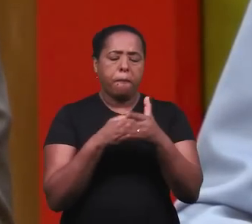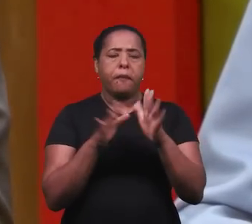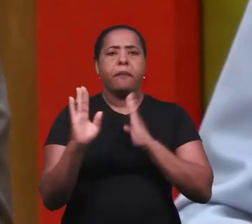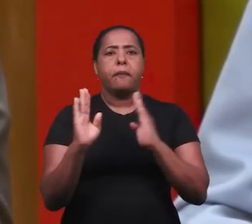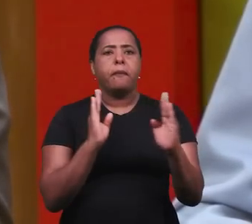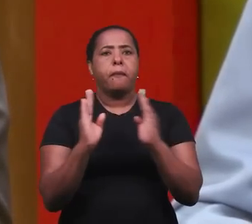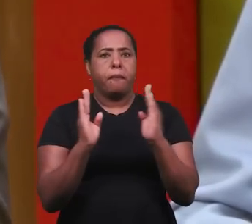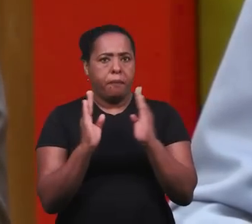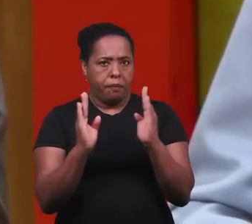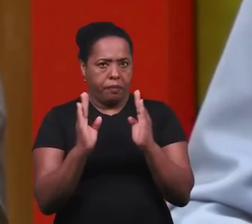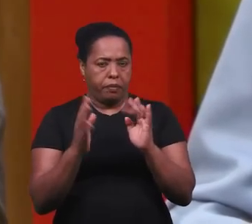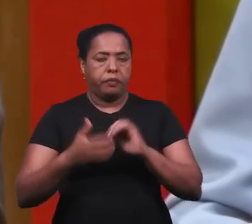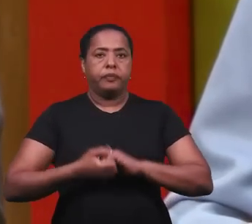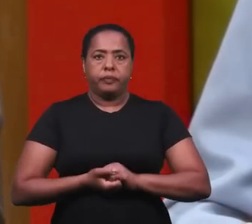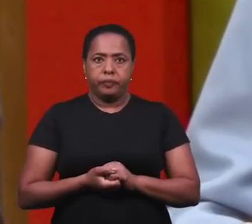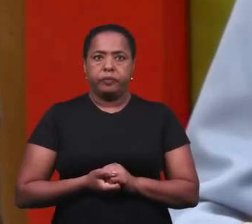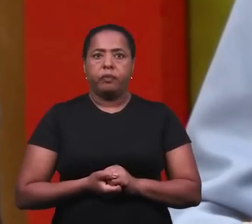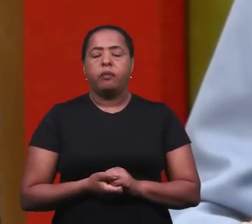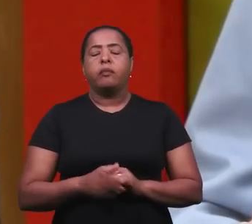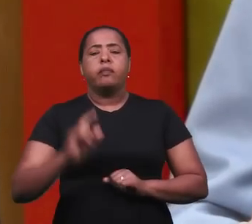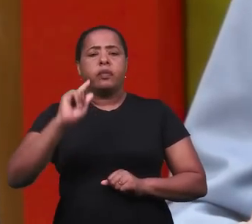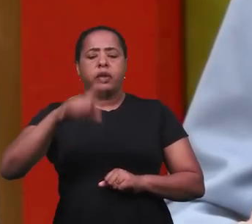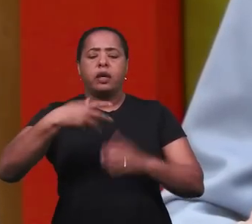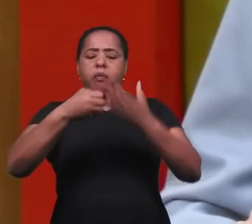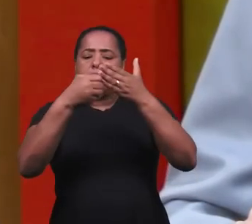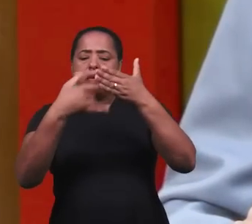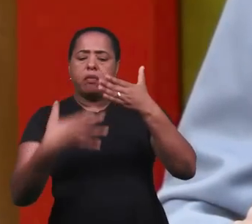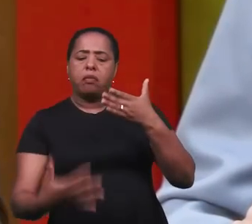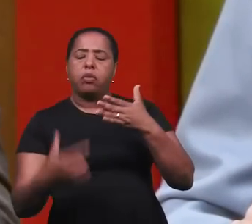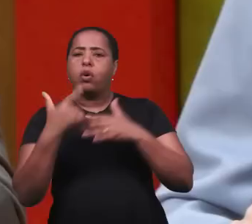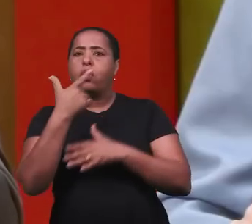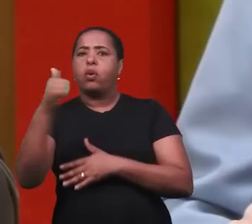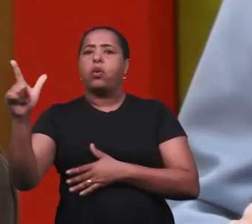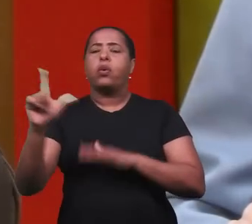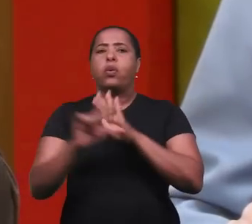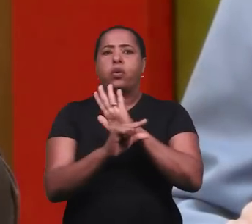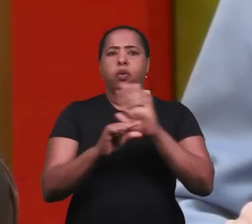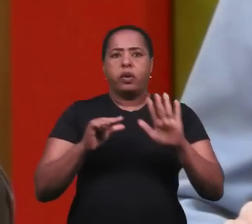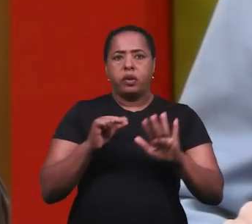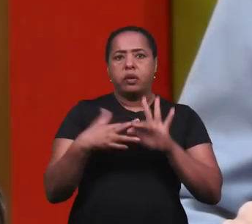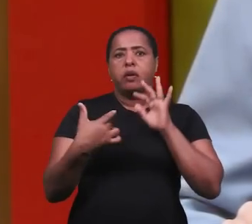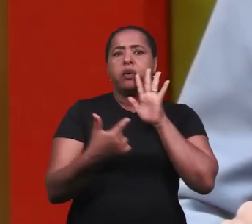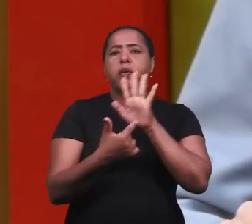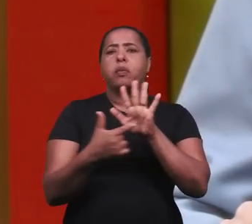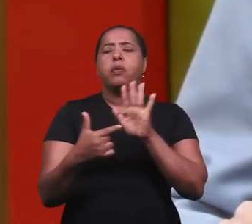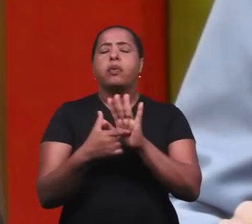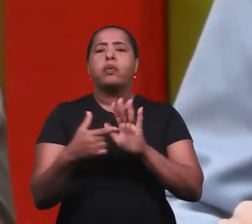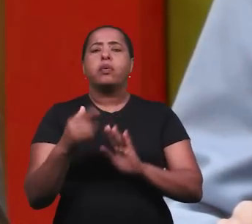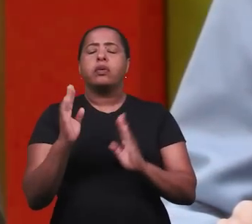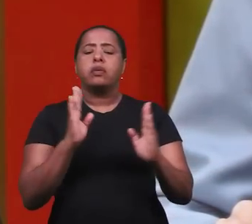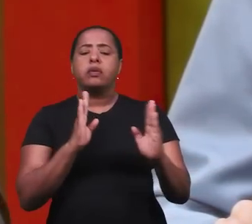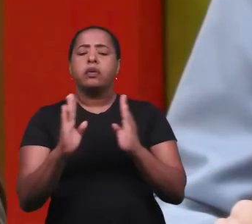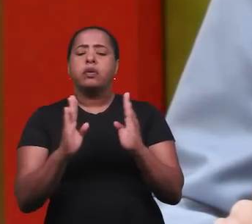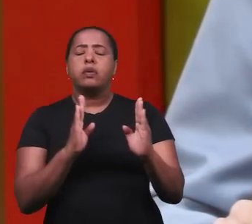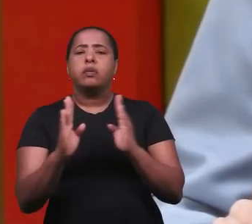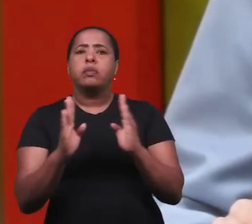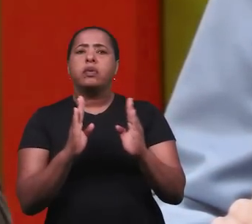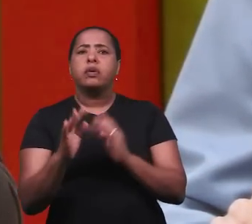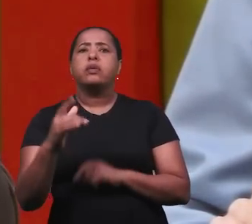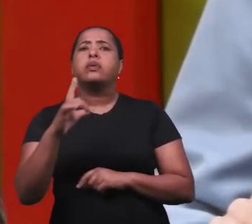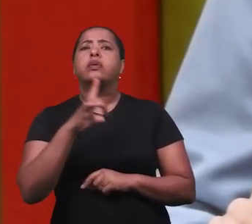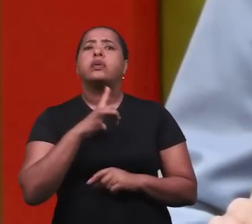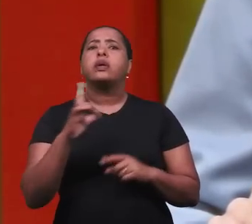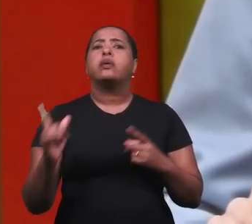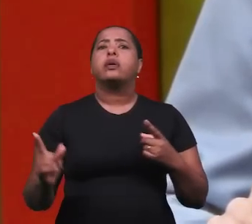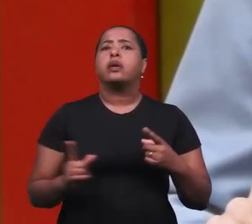muito importante na vida do homem, que é o tempo. Ou seja, nós estamos limitados por um tempo. E depois nós vamos